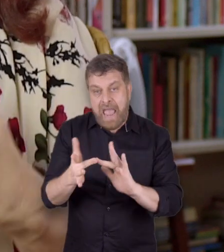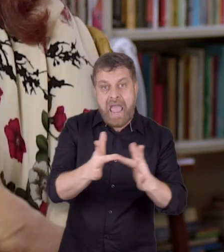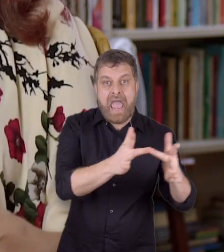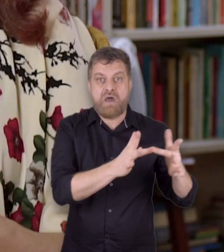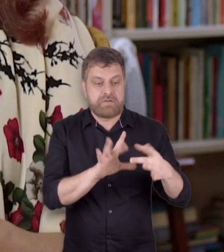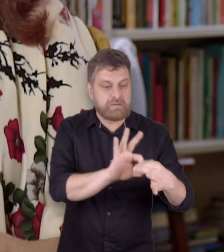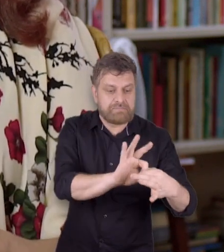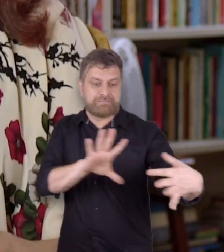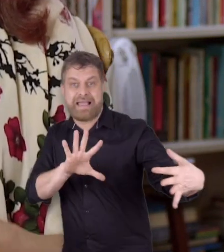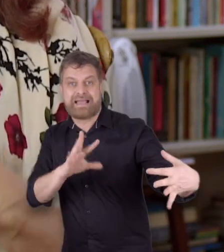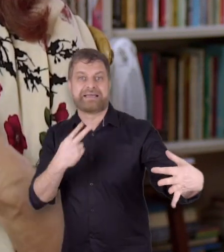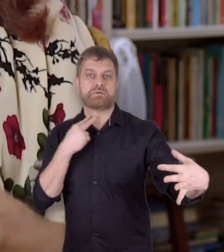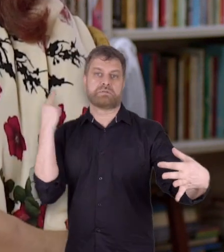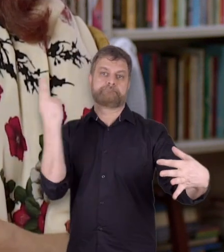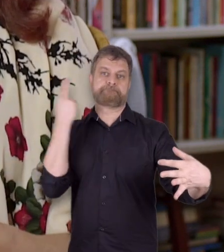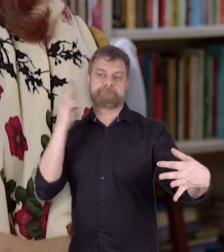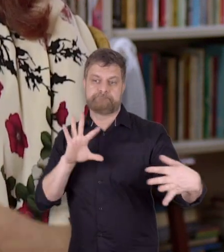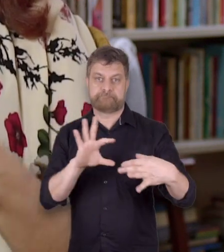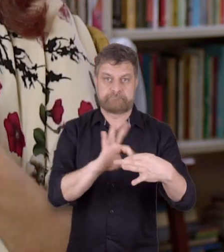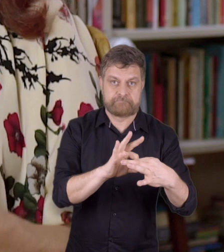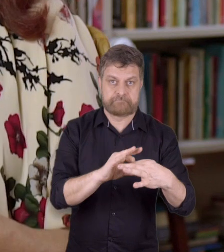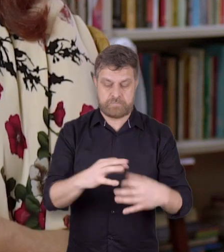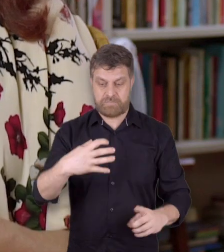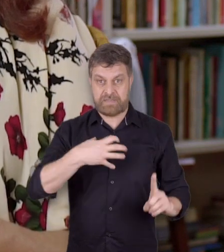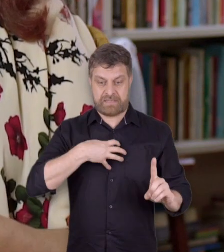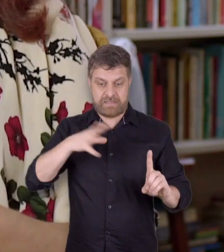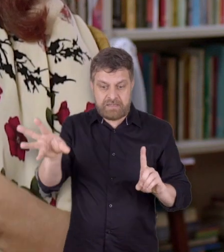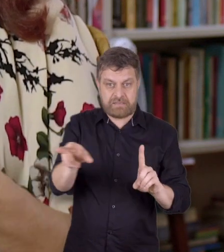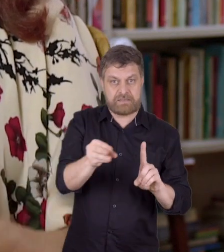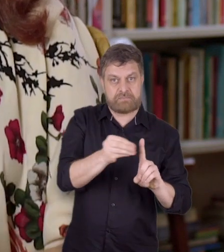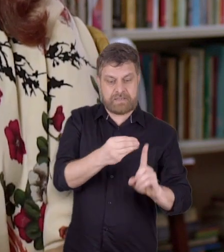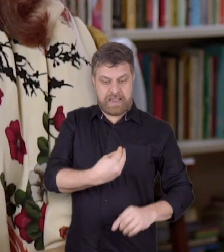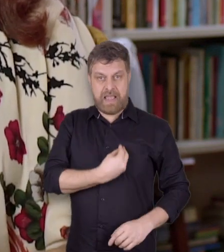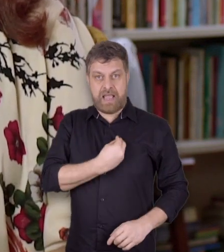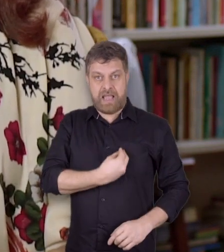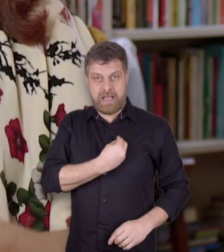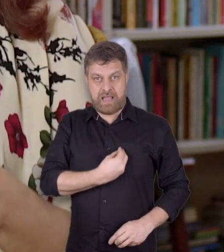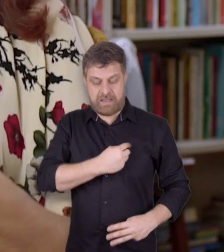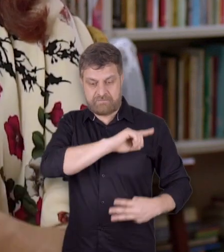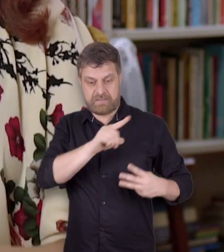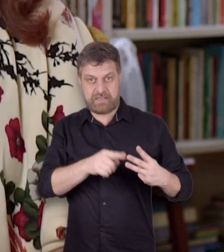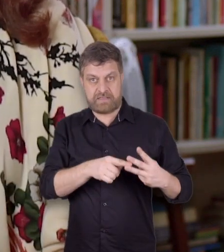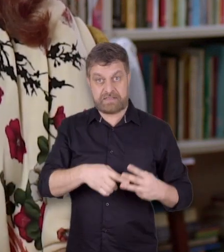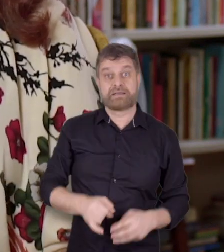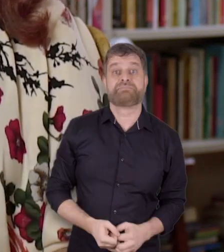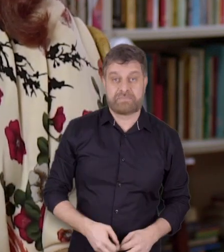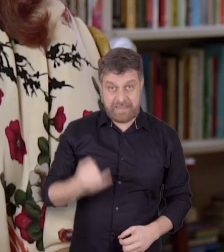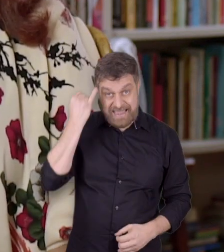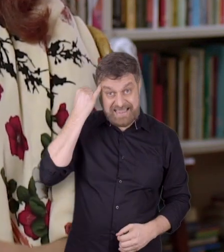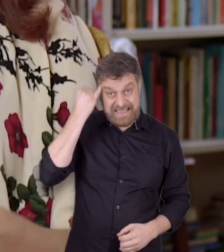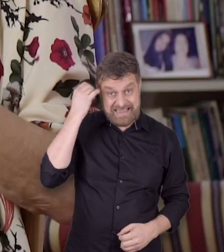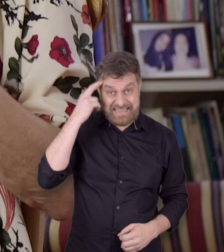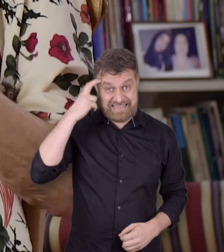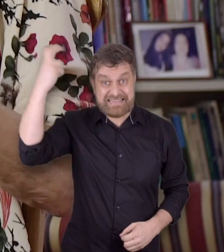vínculo indissolúvel entre a sensibilidade humana, a vida humana, a inteligência